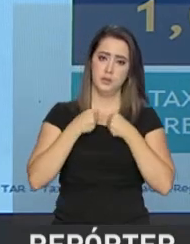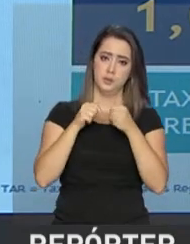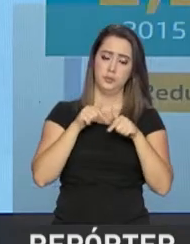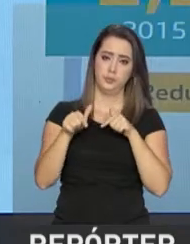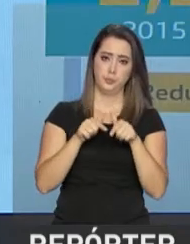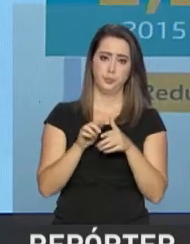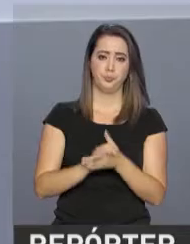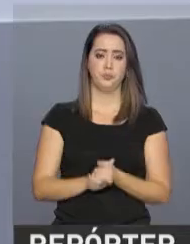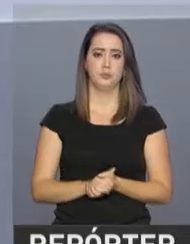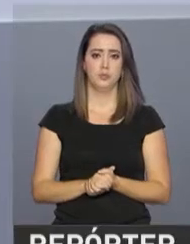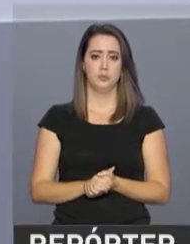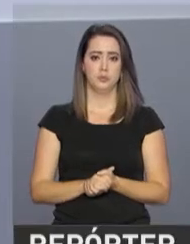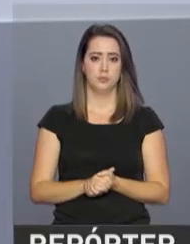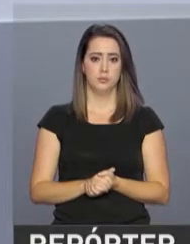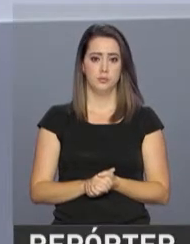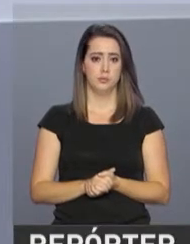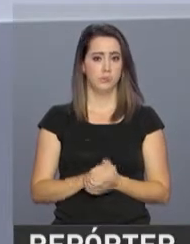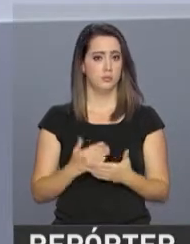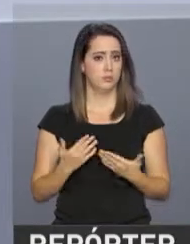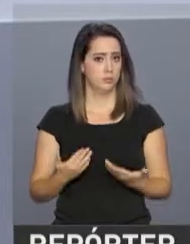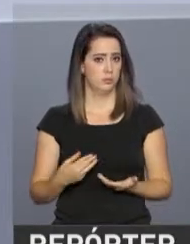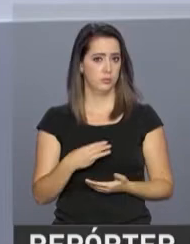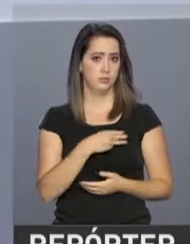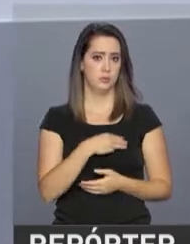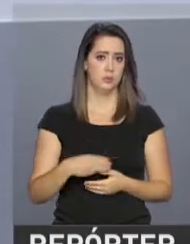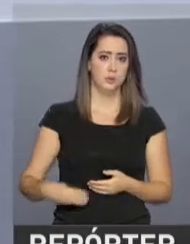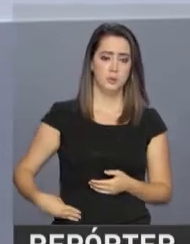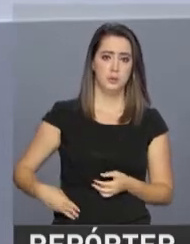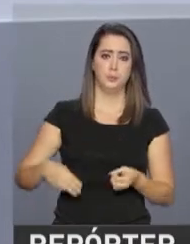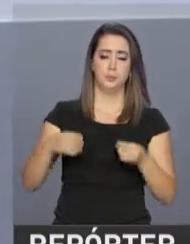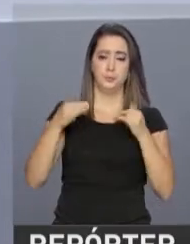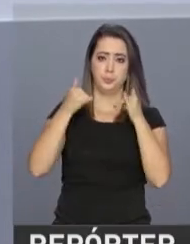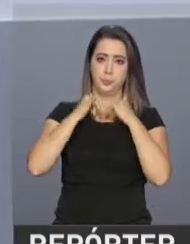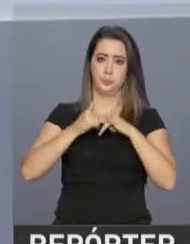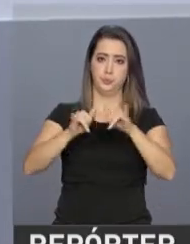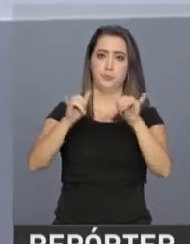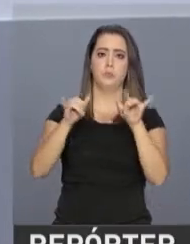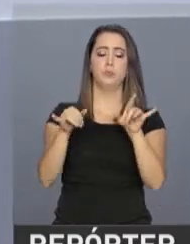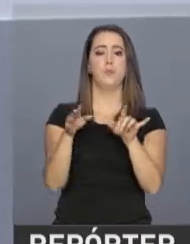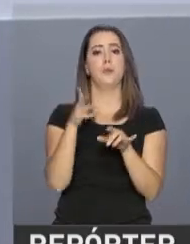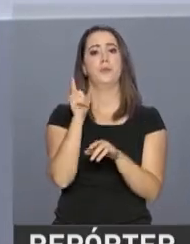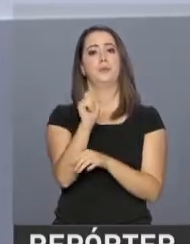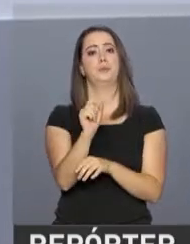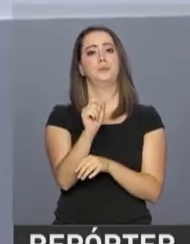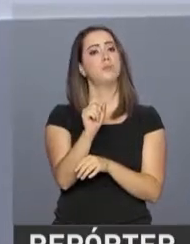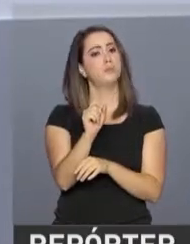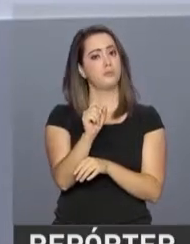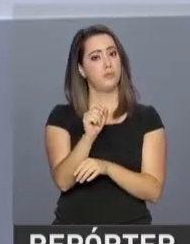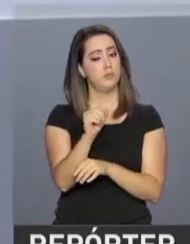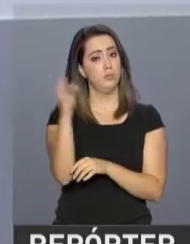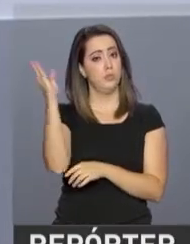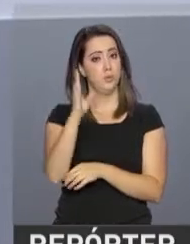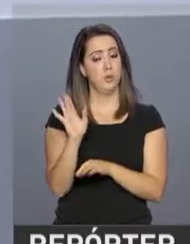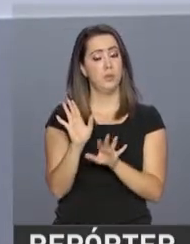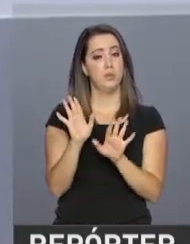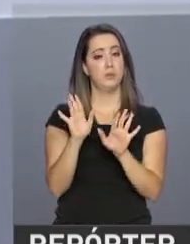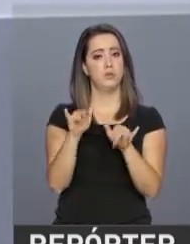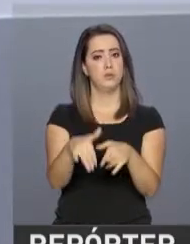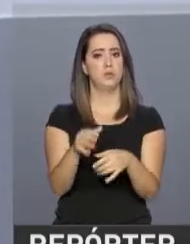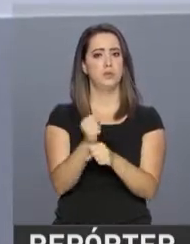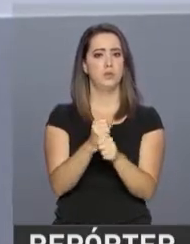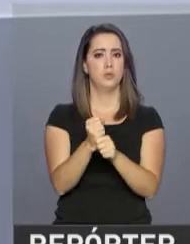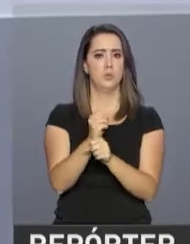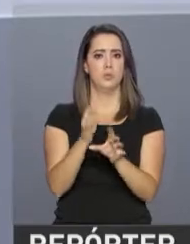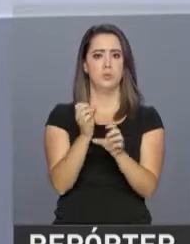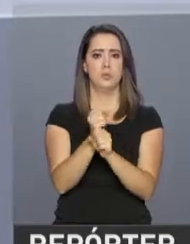financeira. Para o ministro de Minas e Energia, Fernando Coelho Filho, o Brasil encerra o ano acumulando saldo